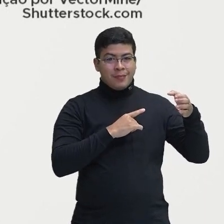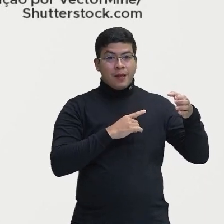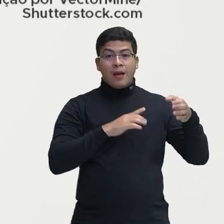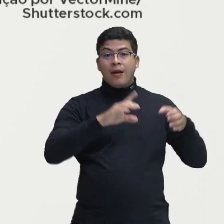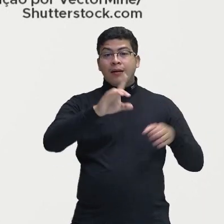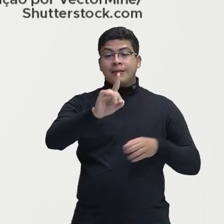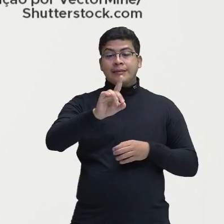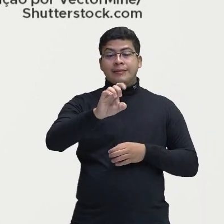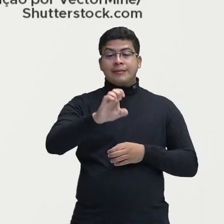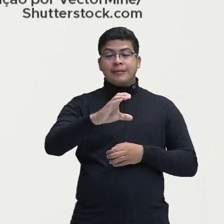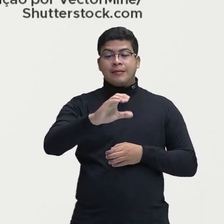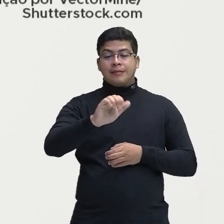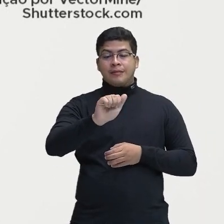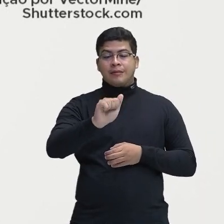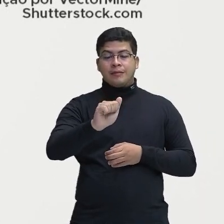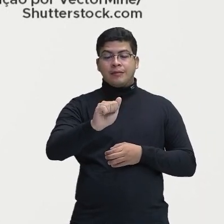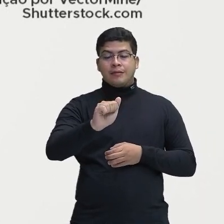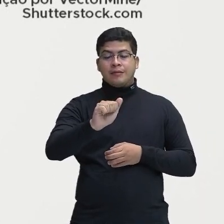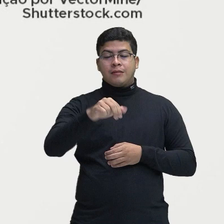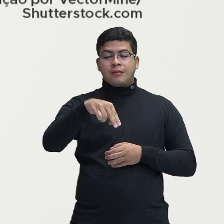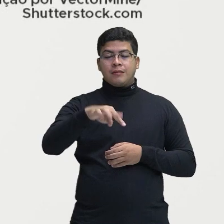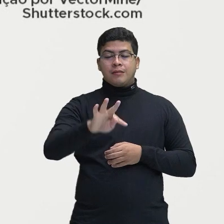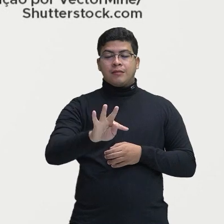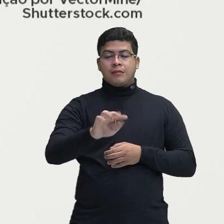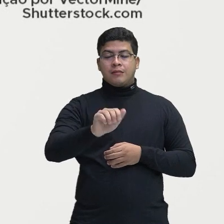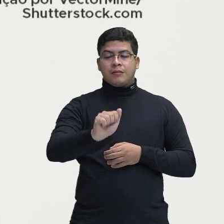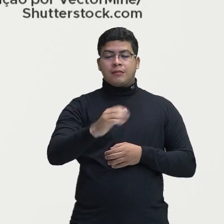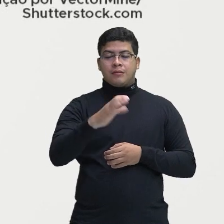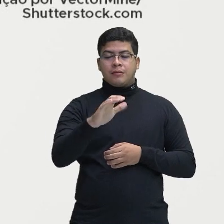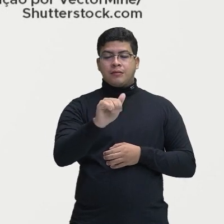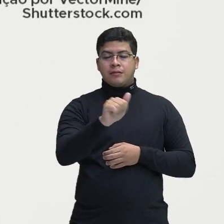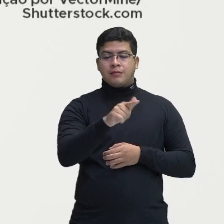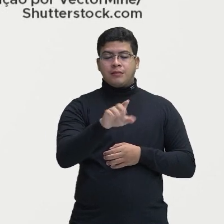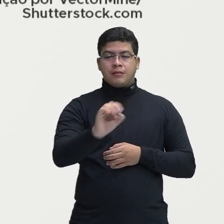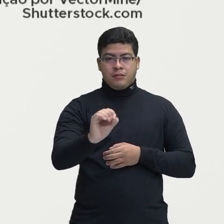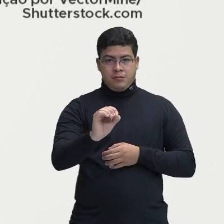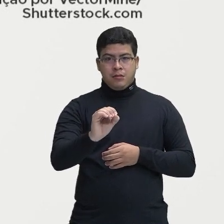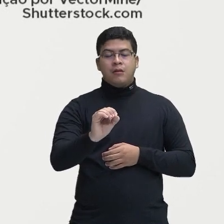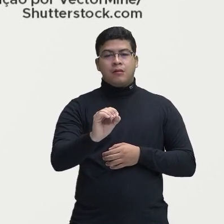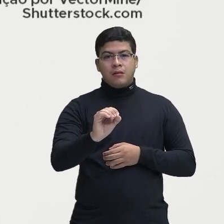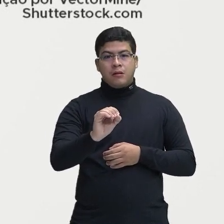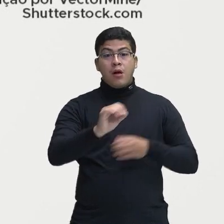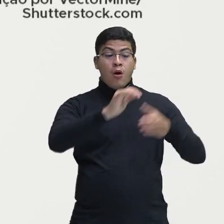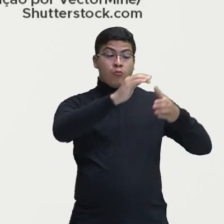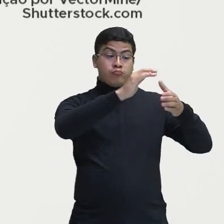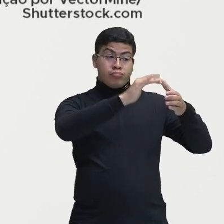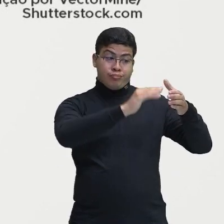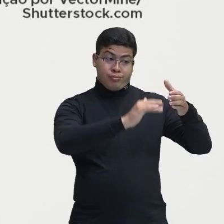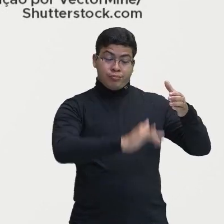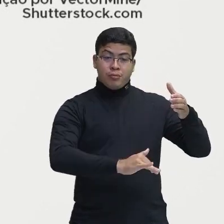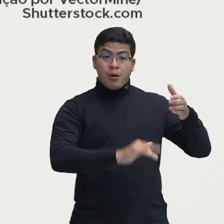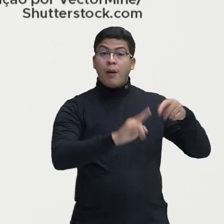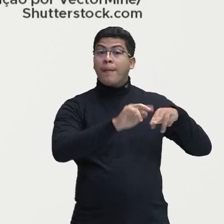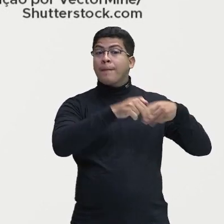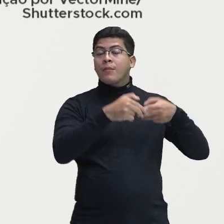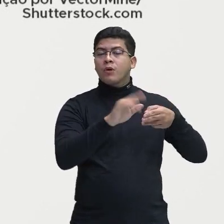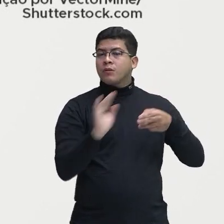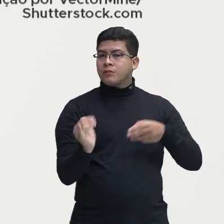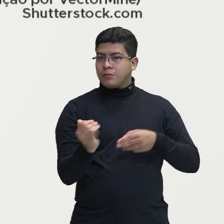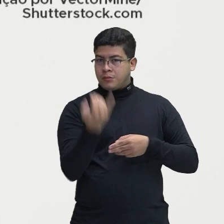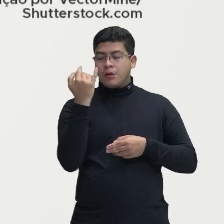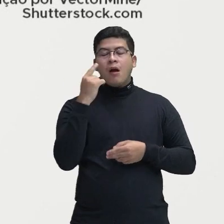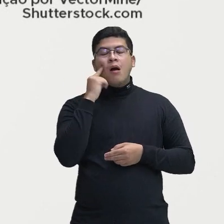decantam, ou seja, ele vai ficar na parte inferior desse tanque. Por isso que a gente fala que é a ação da